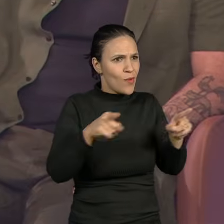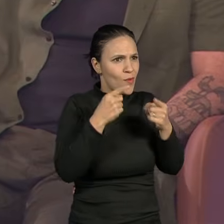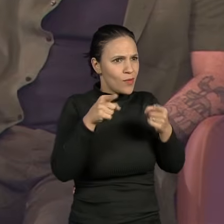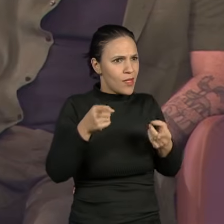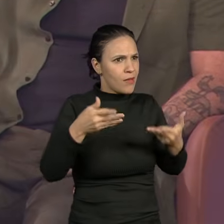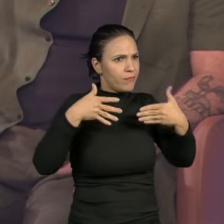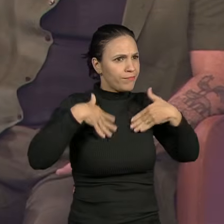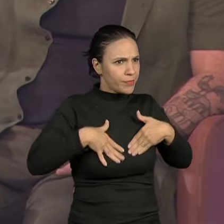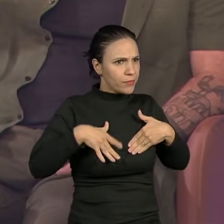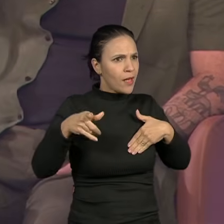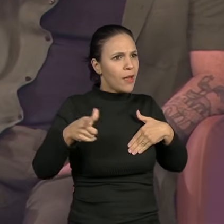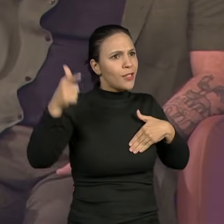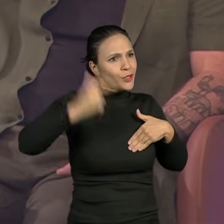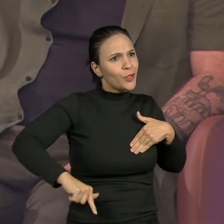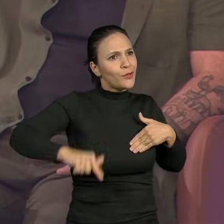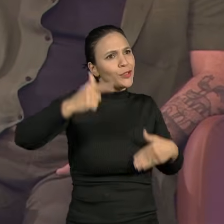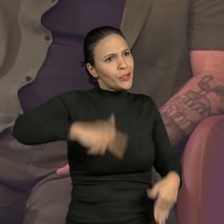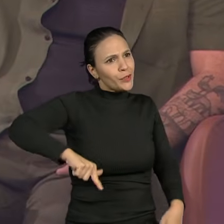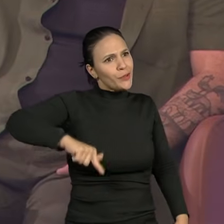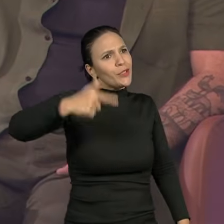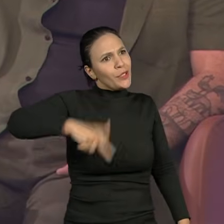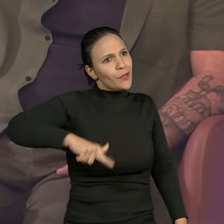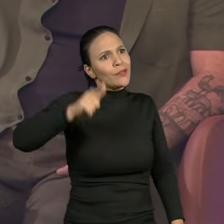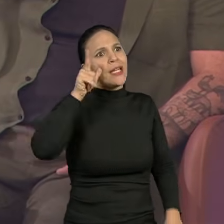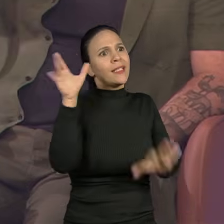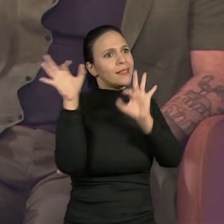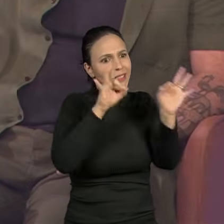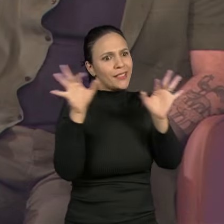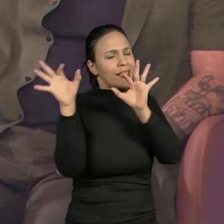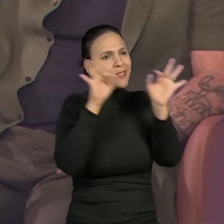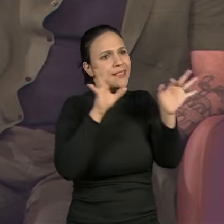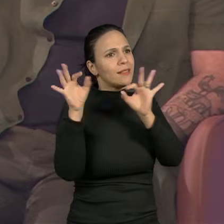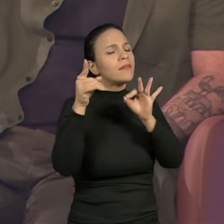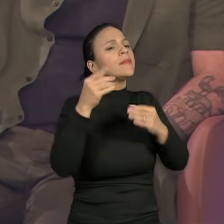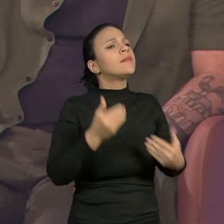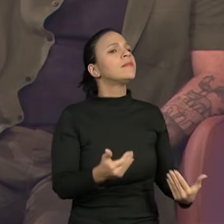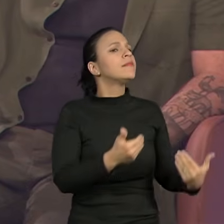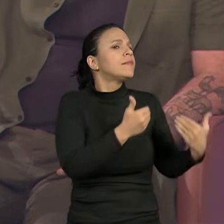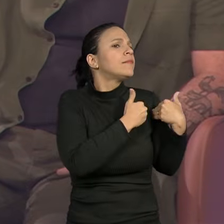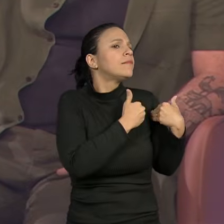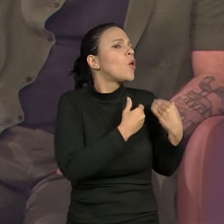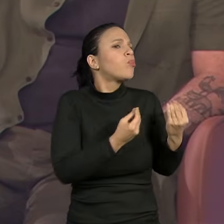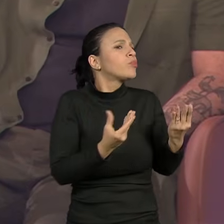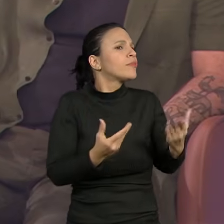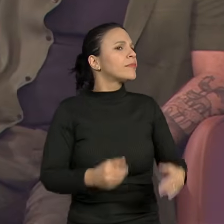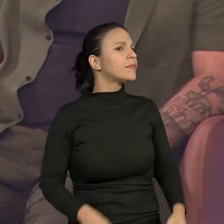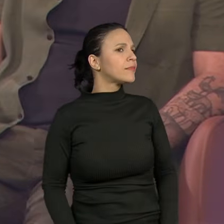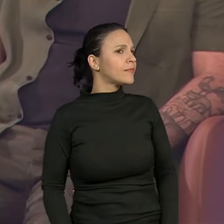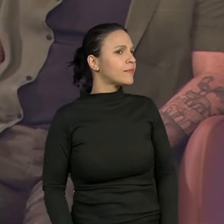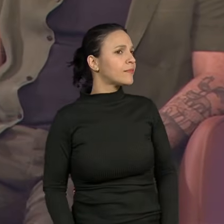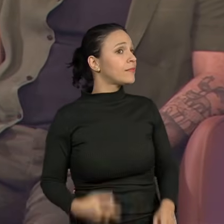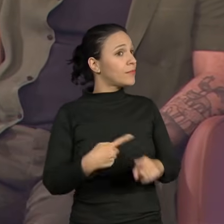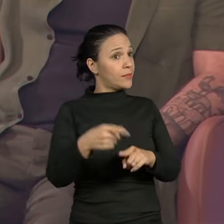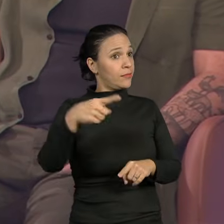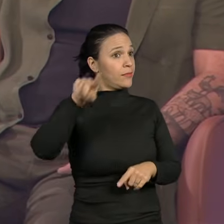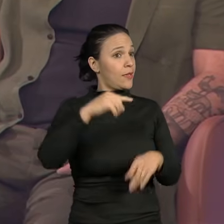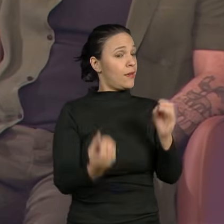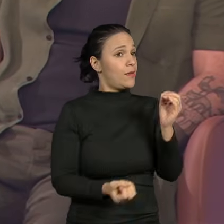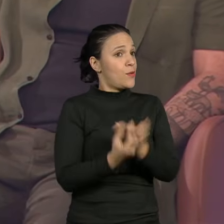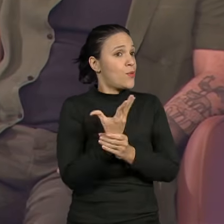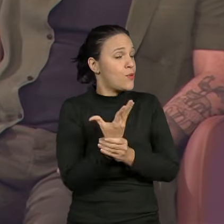ela vai repetir muitas e muitas e muitas vezes. Que tipo de responsabilidade passa por vocês no momento